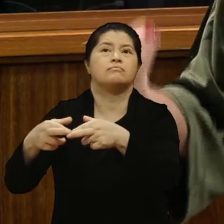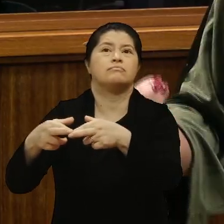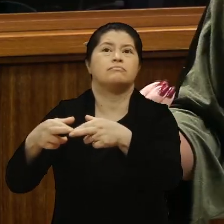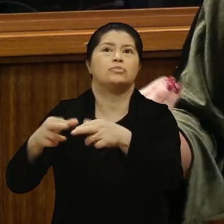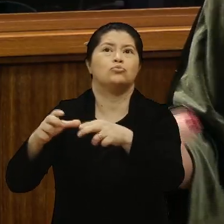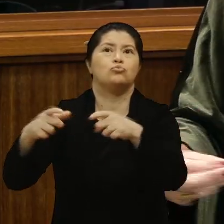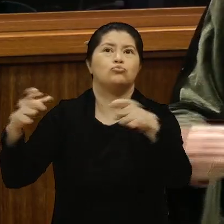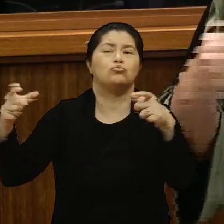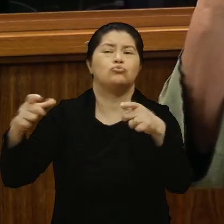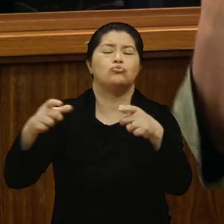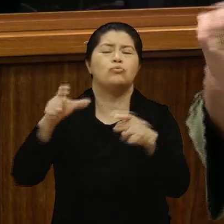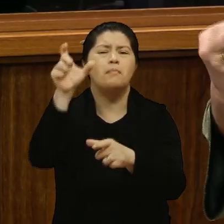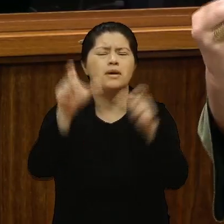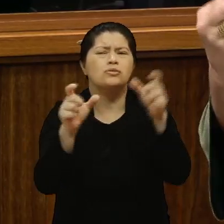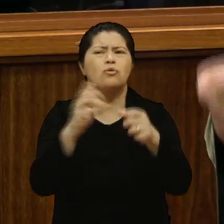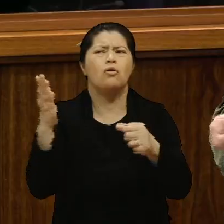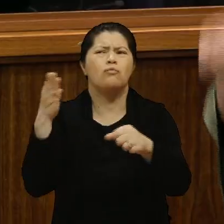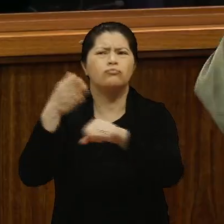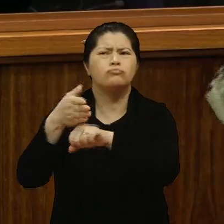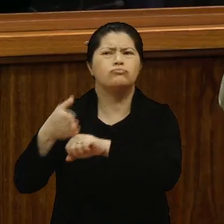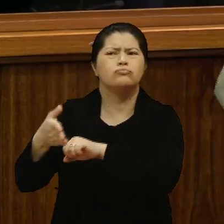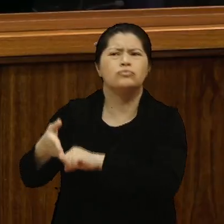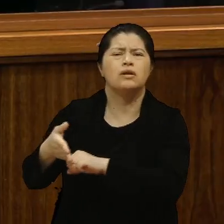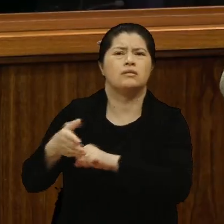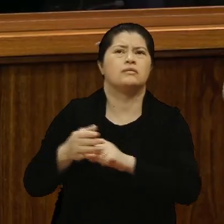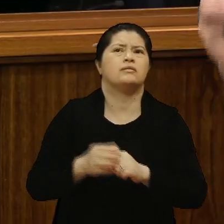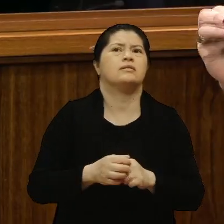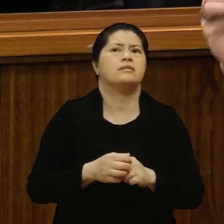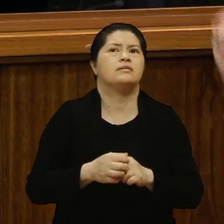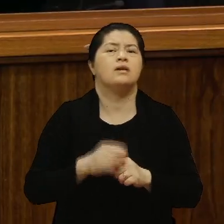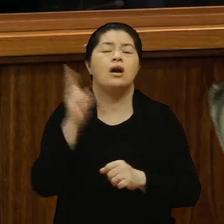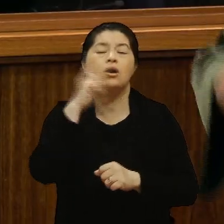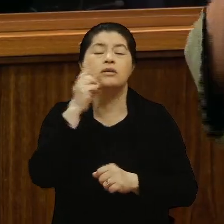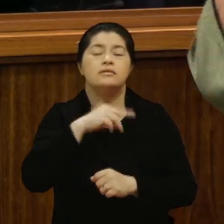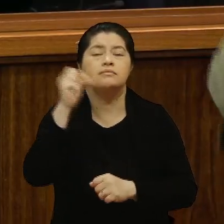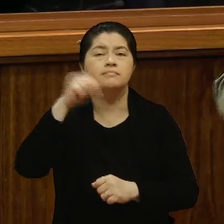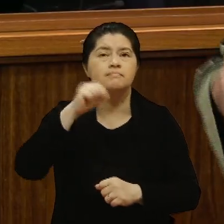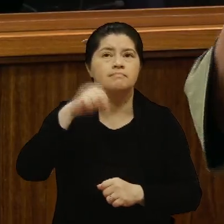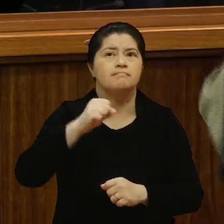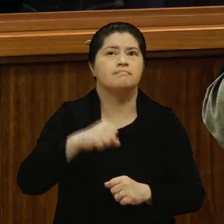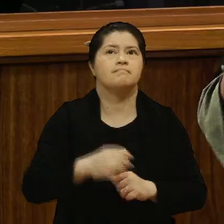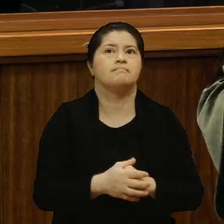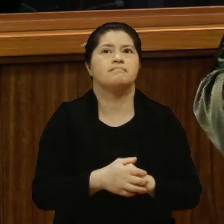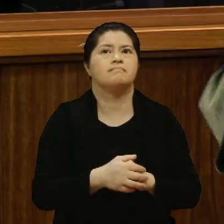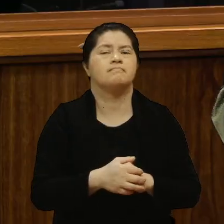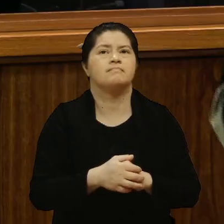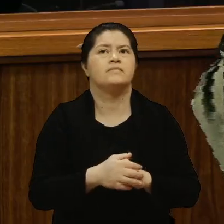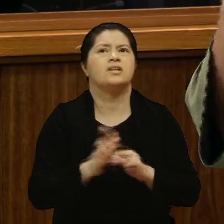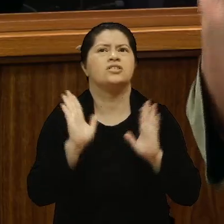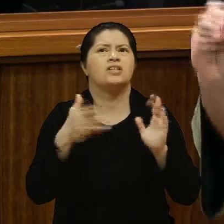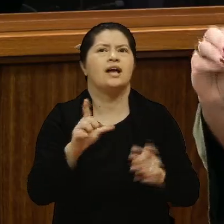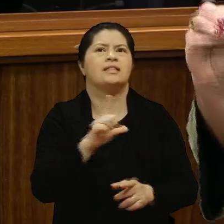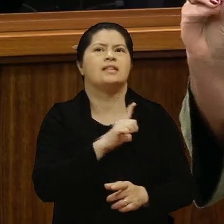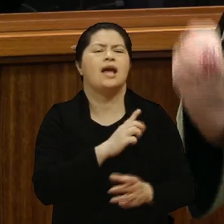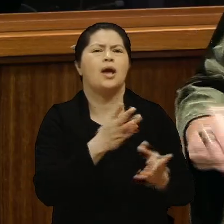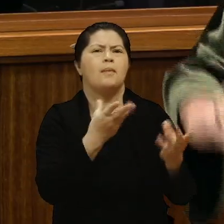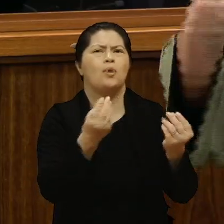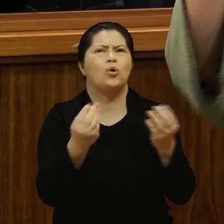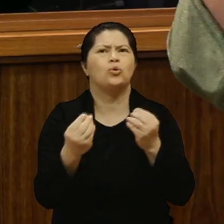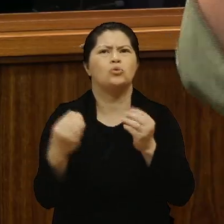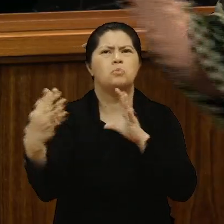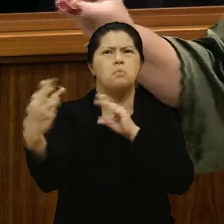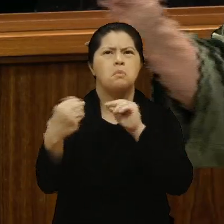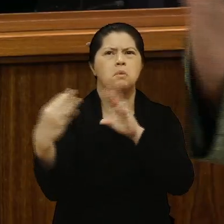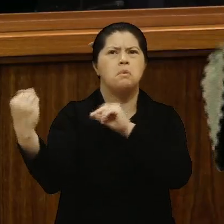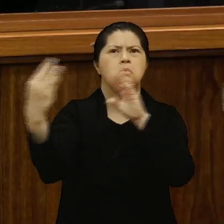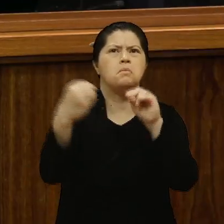pessoas que vêm de fora e uma série de coisas. E é urgente, sim. Já está tendo muito burburinho,